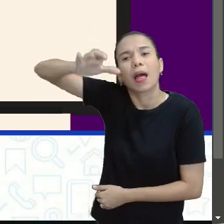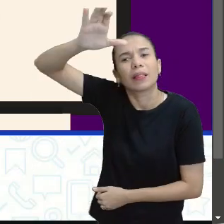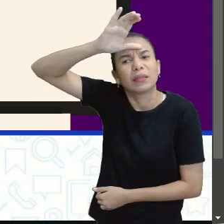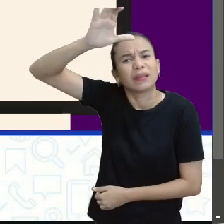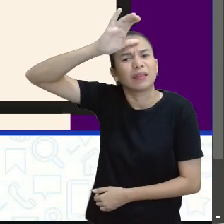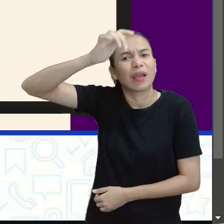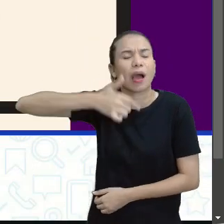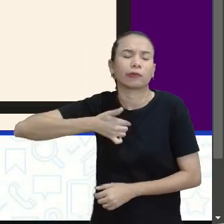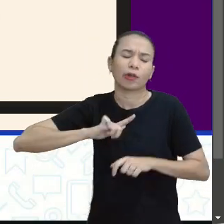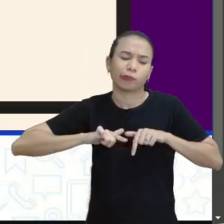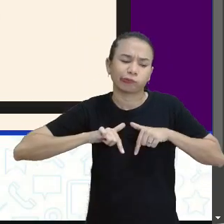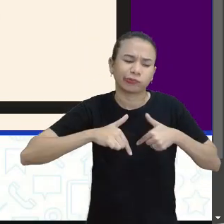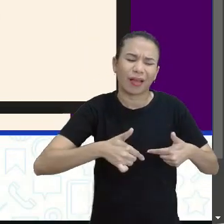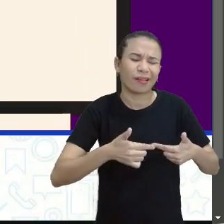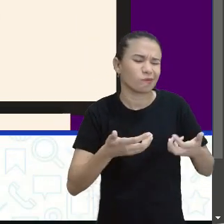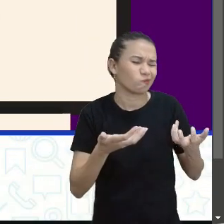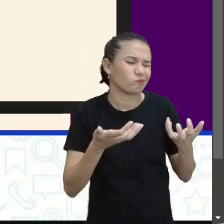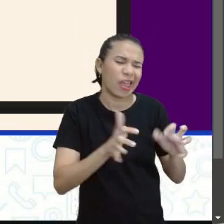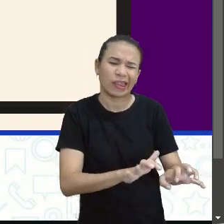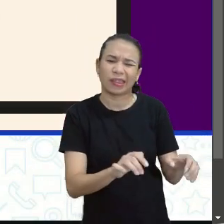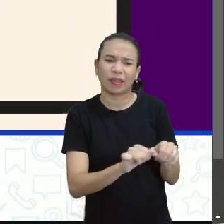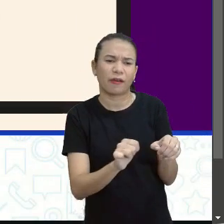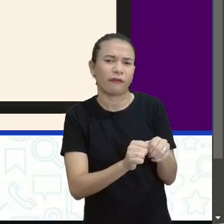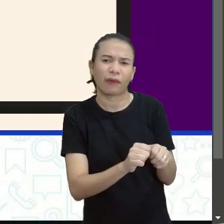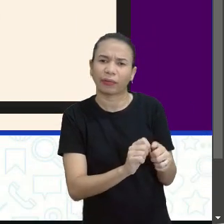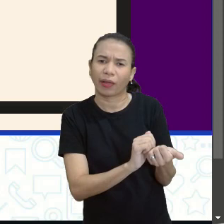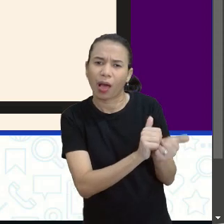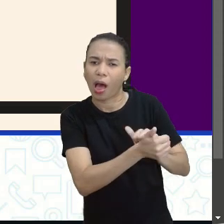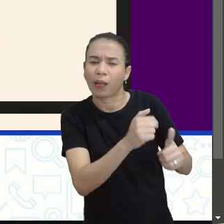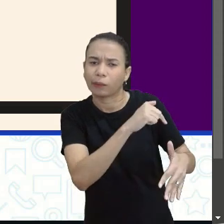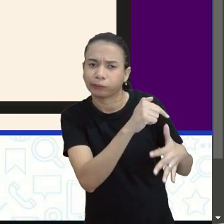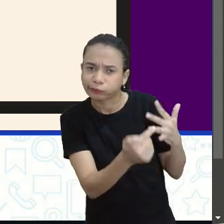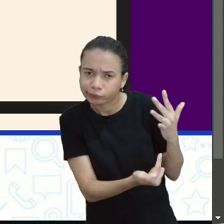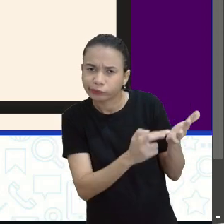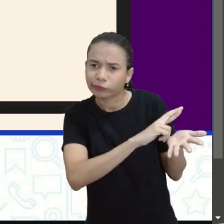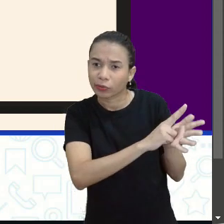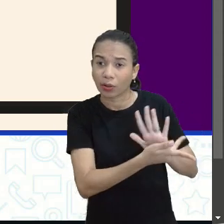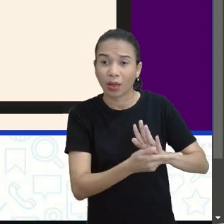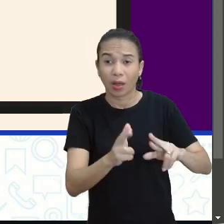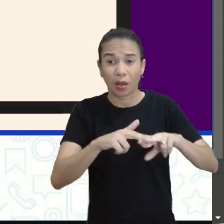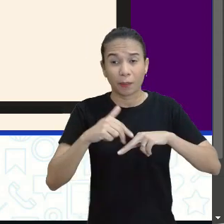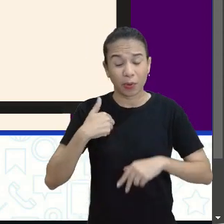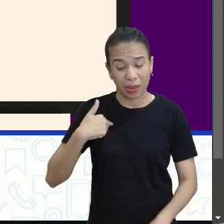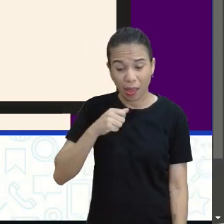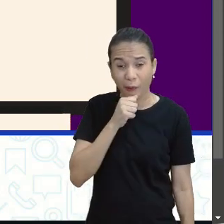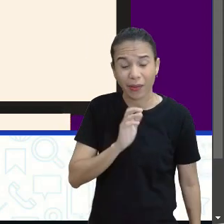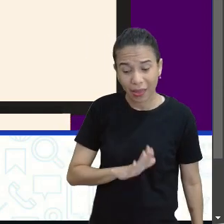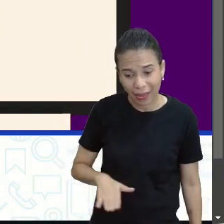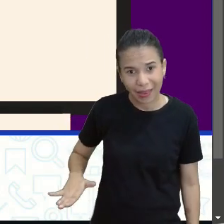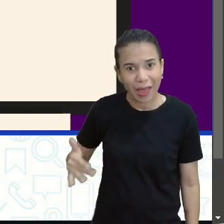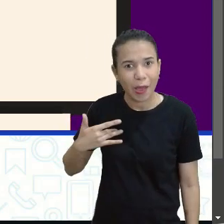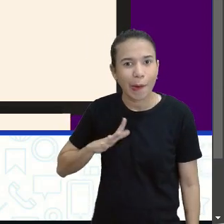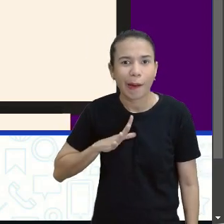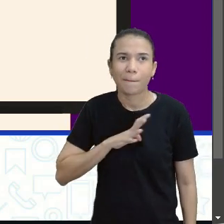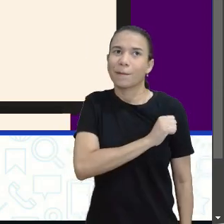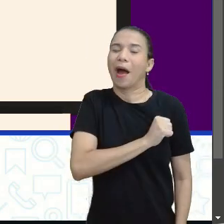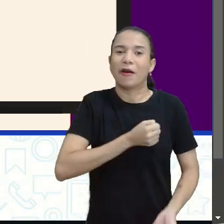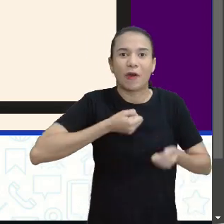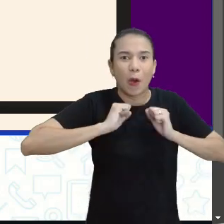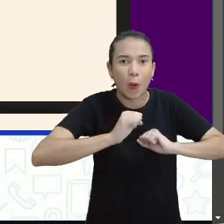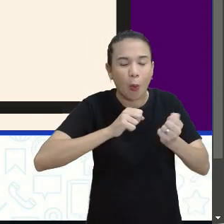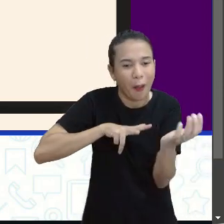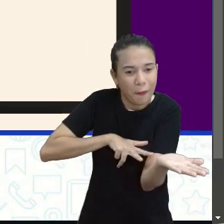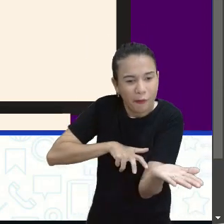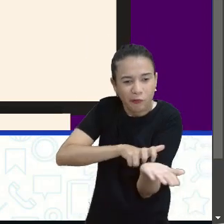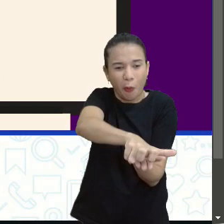estava muito pensando em fazer atletismo. Porque desde que eu era pequeno, eu amava correr. Eu não parava de correr desde que eu